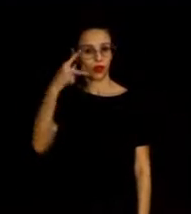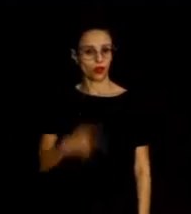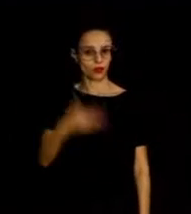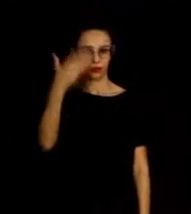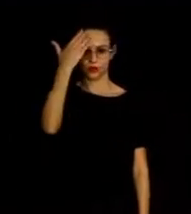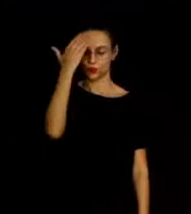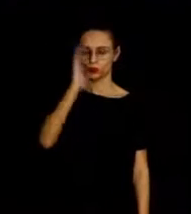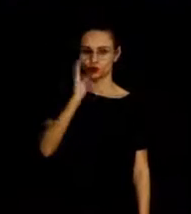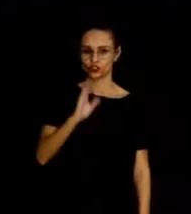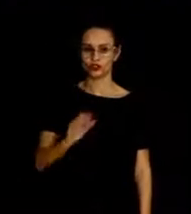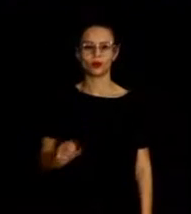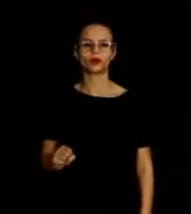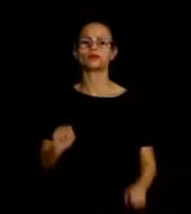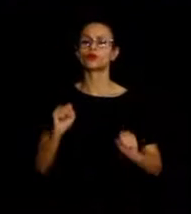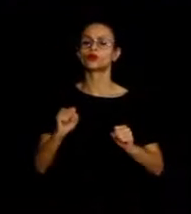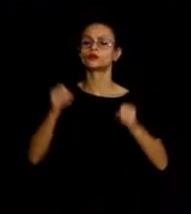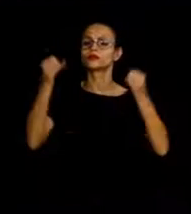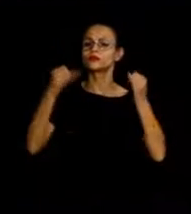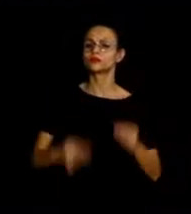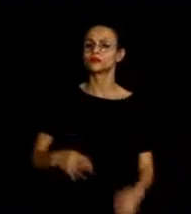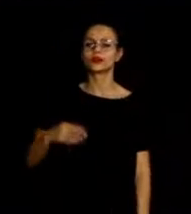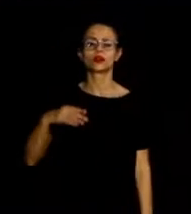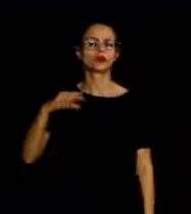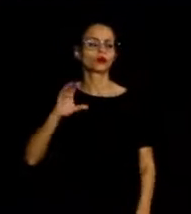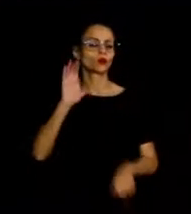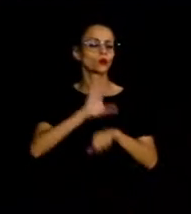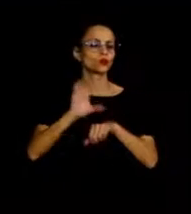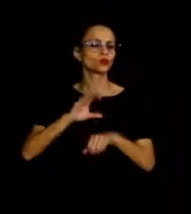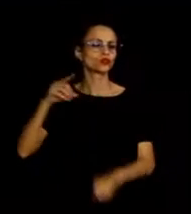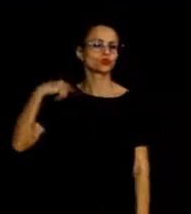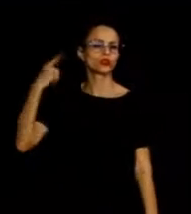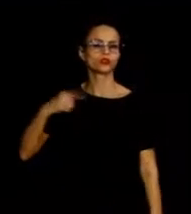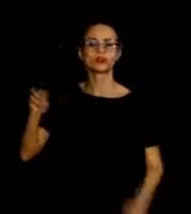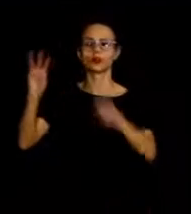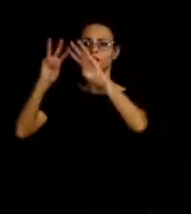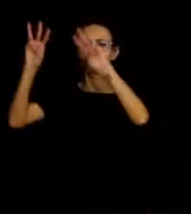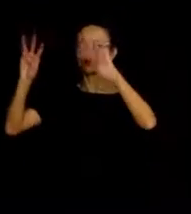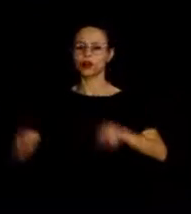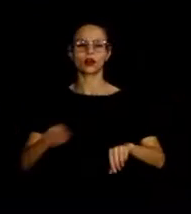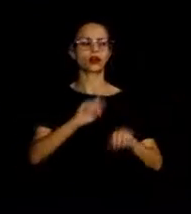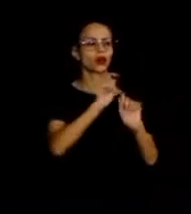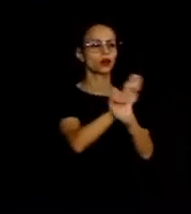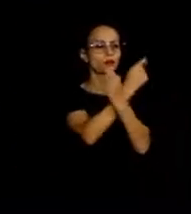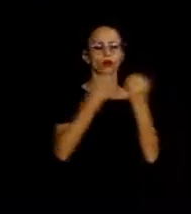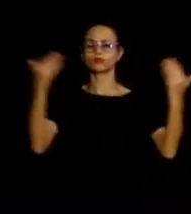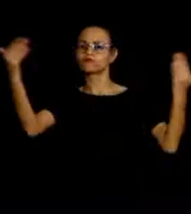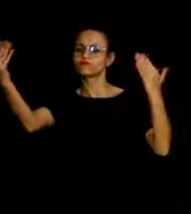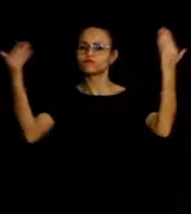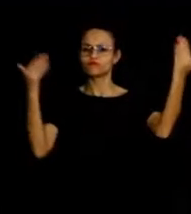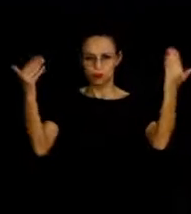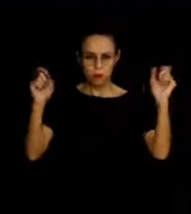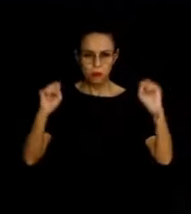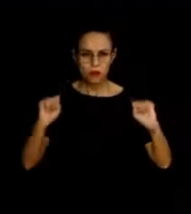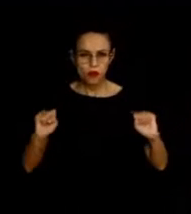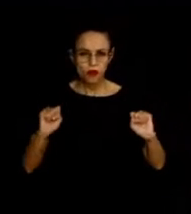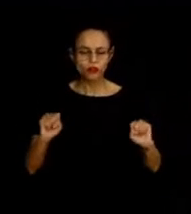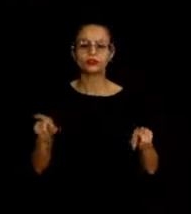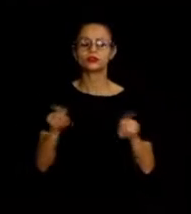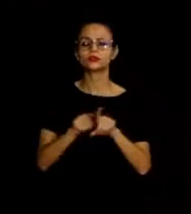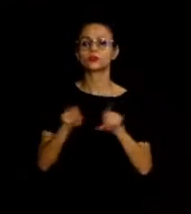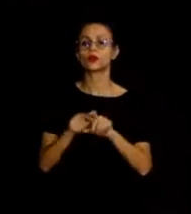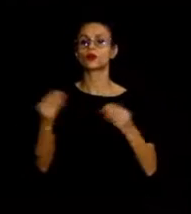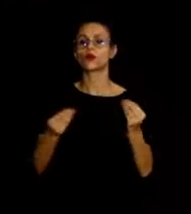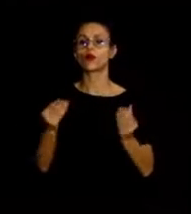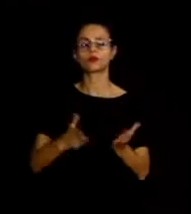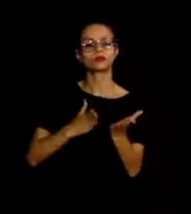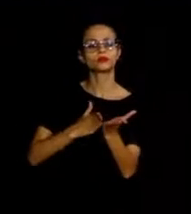você poderia traçar um paralelo do curso a PUC PR com o da UFPR para termos ideias das diferenças e como